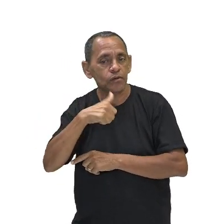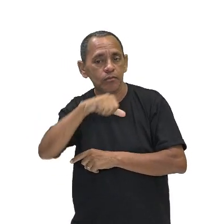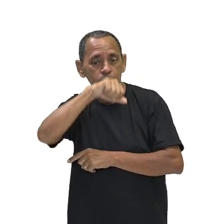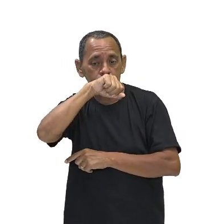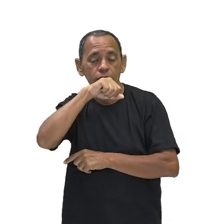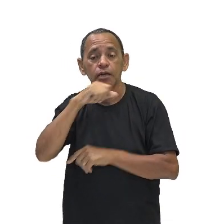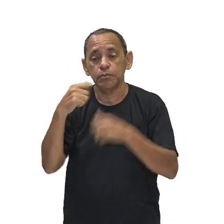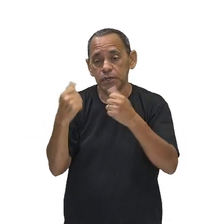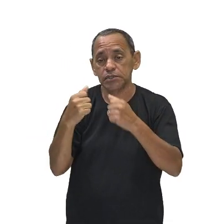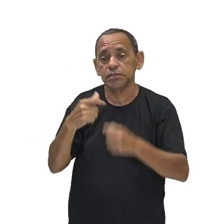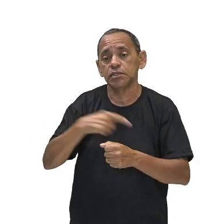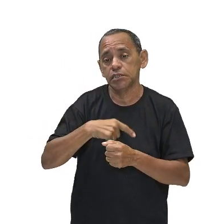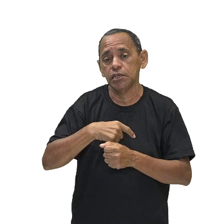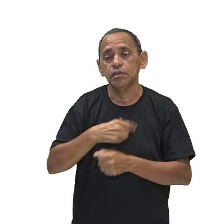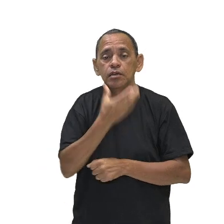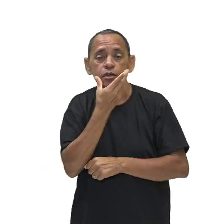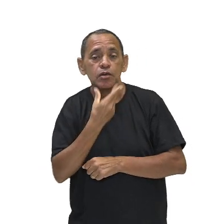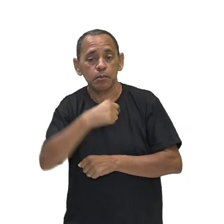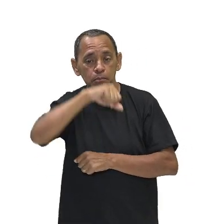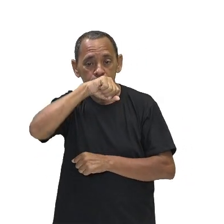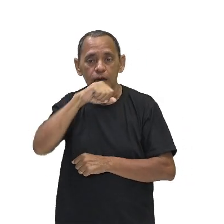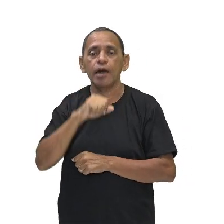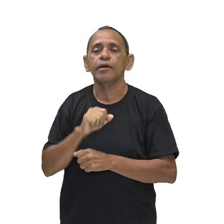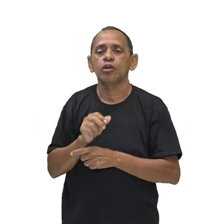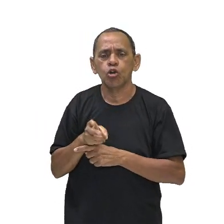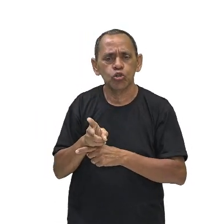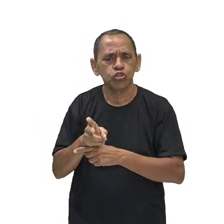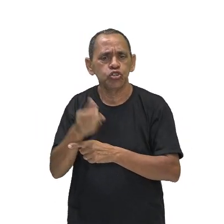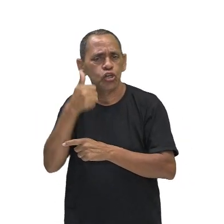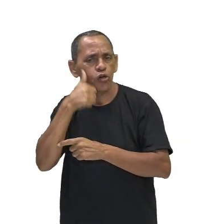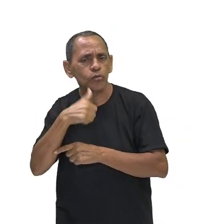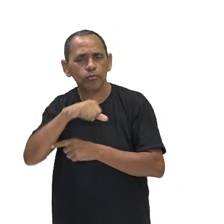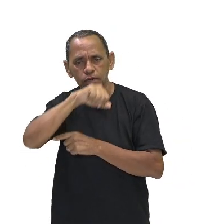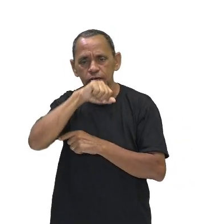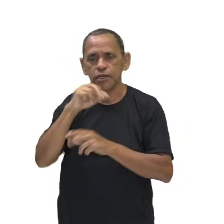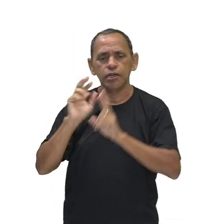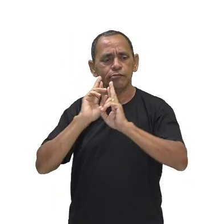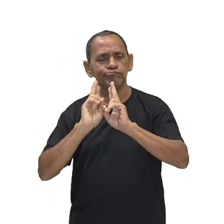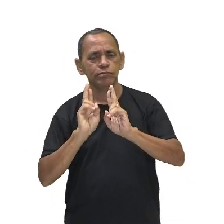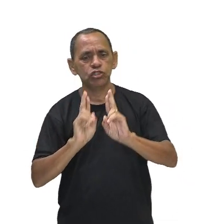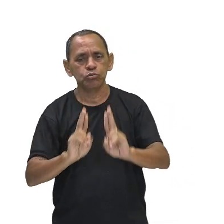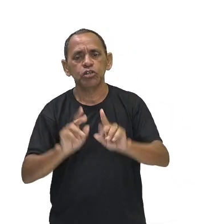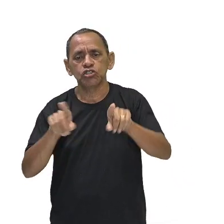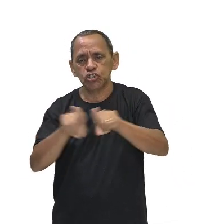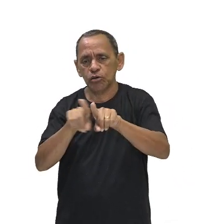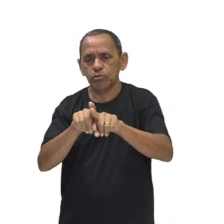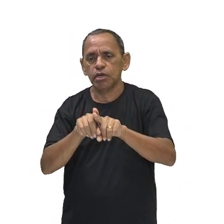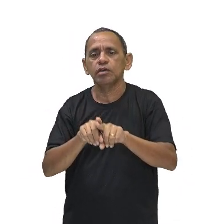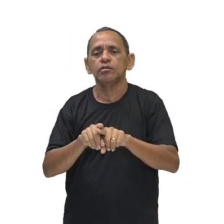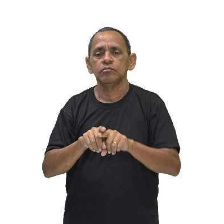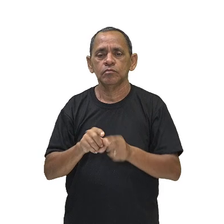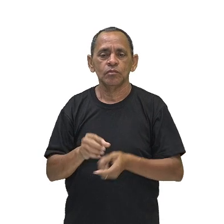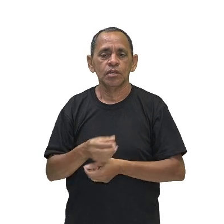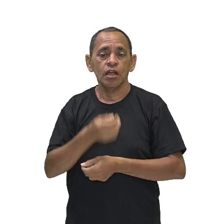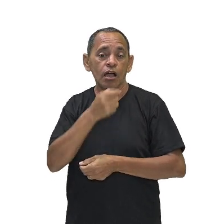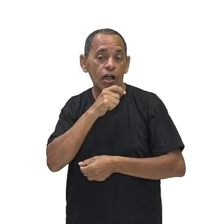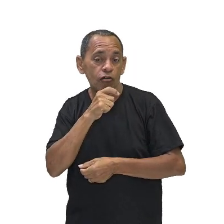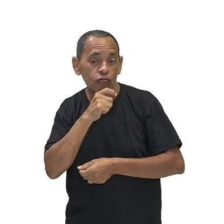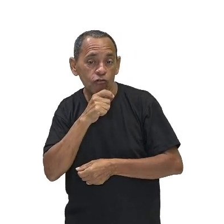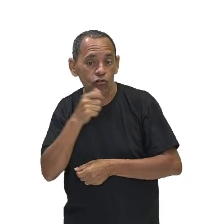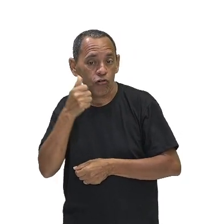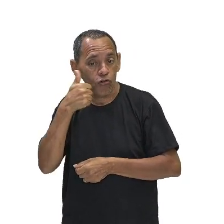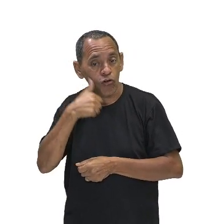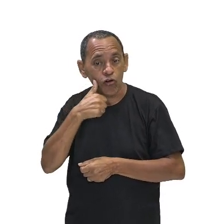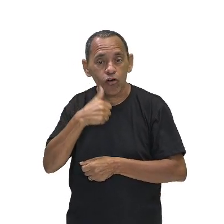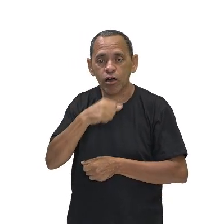tenha um pai, que você tenha uma mãe. Que respeite também seu pai, sua mãe, seu avô, sua avó. Você tem um irmão que